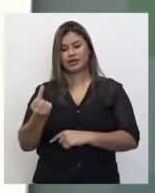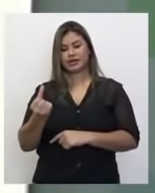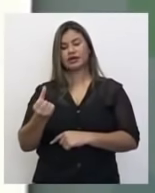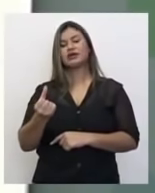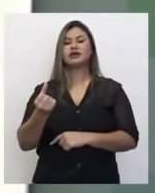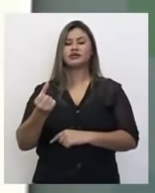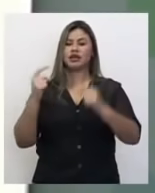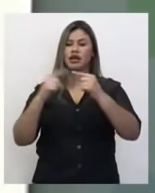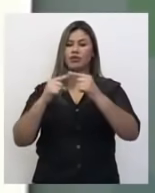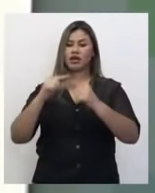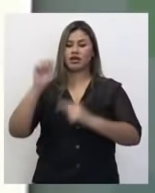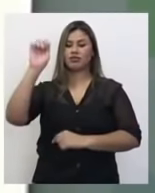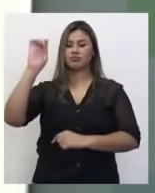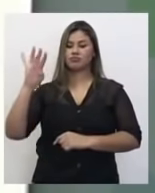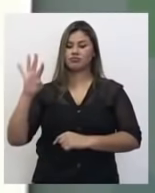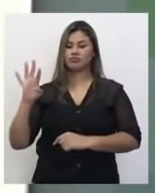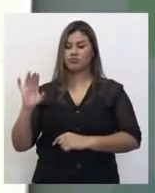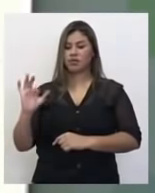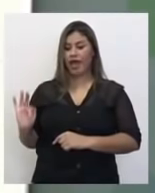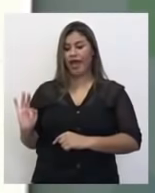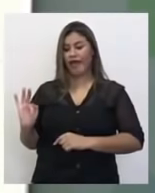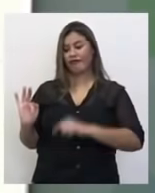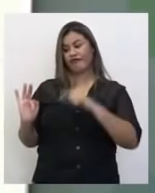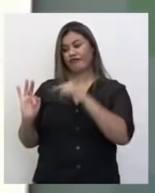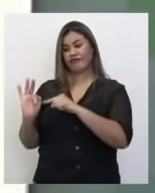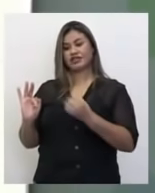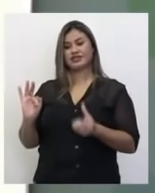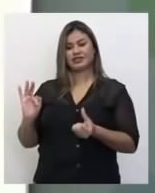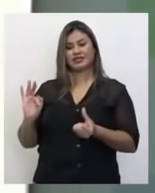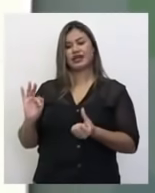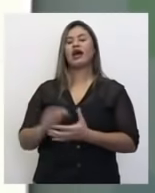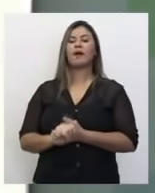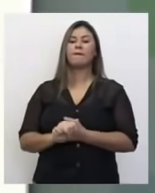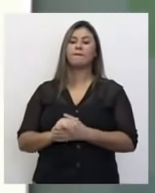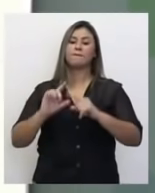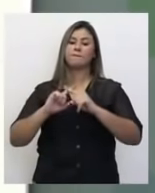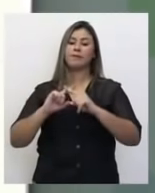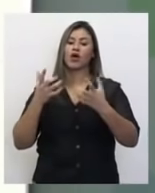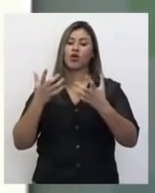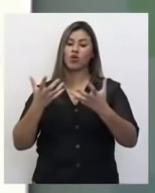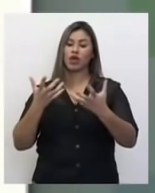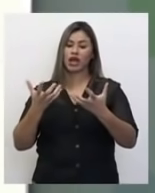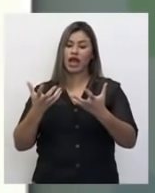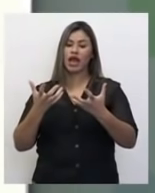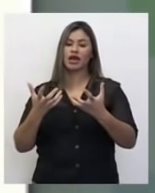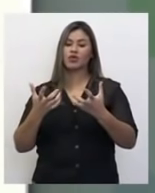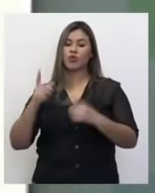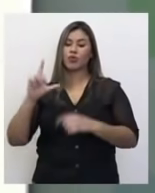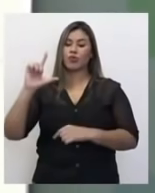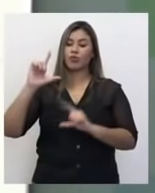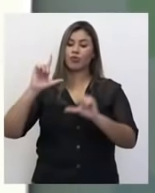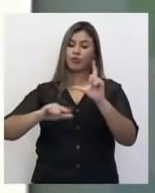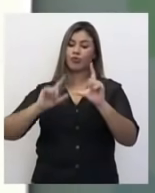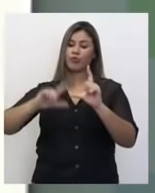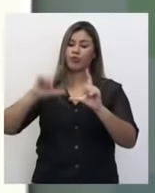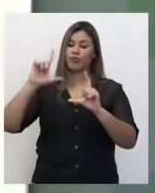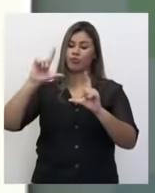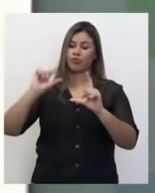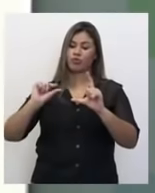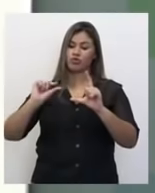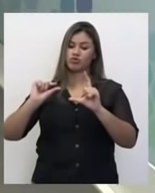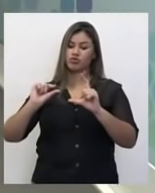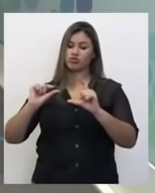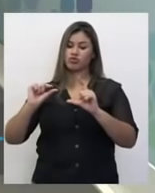posição do f no alfabeto. Ah, mas eu quero esse f minúsculo. Então, depois que eu escrever o f, que